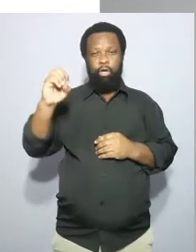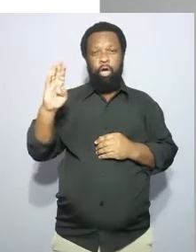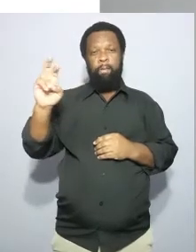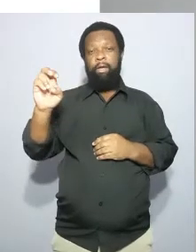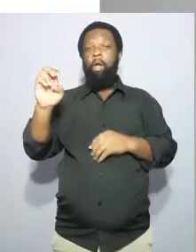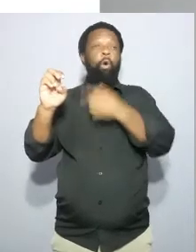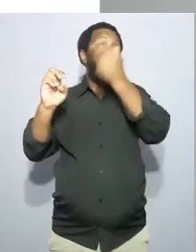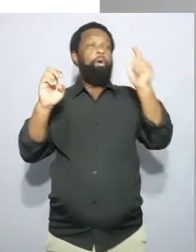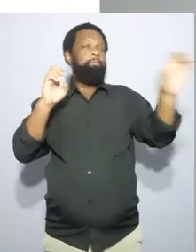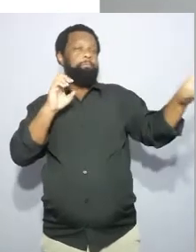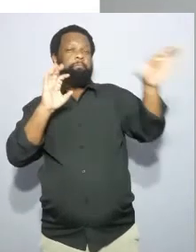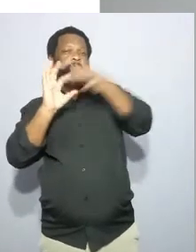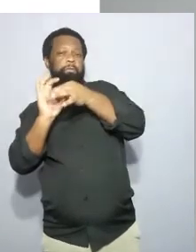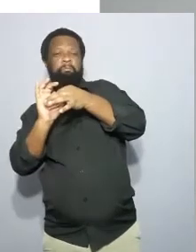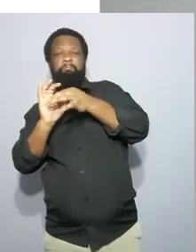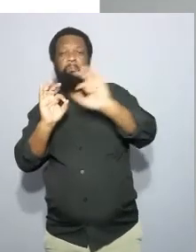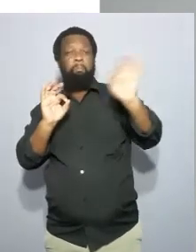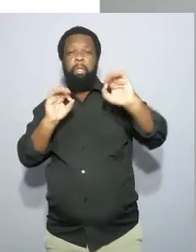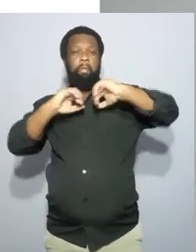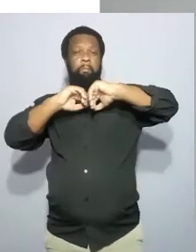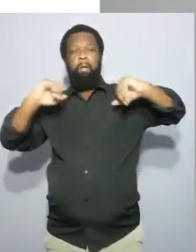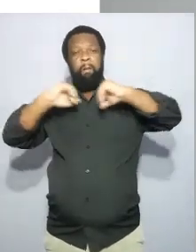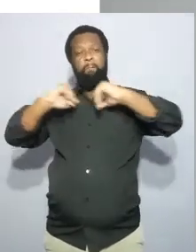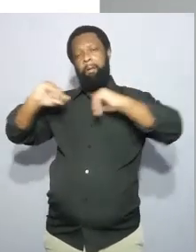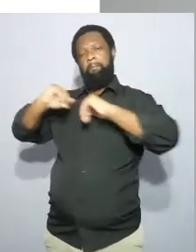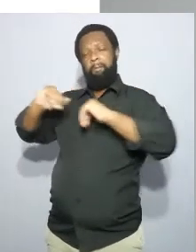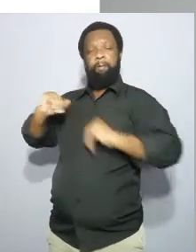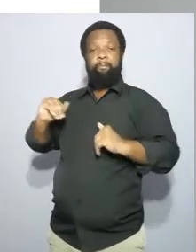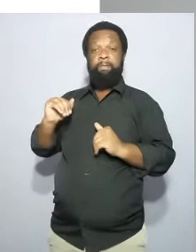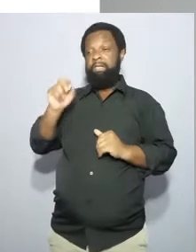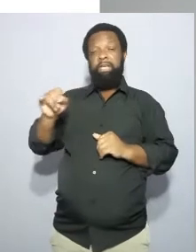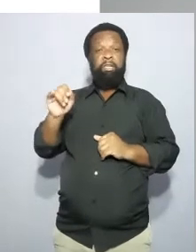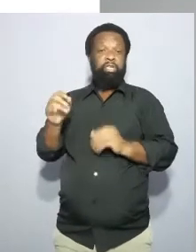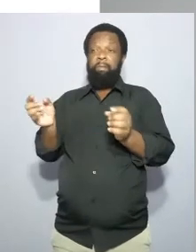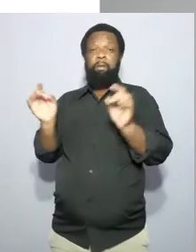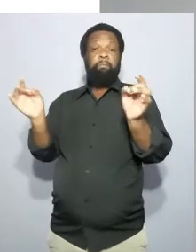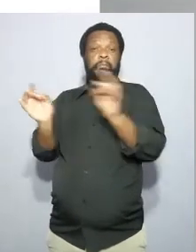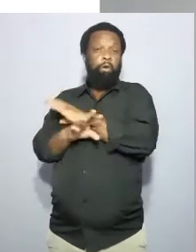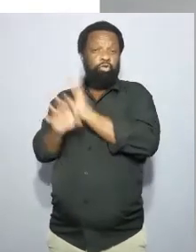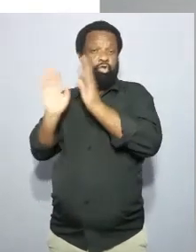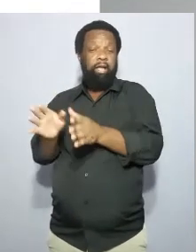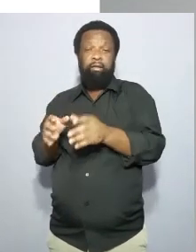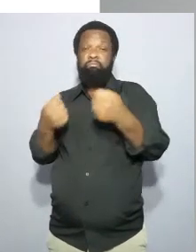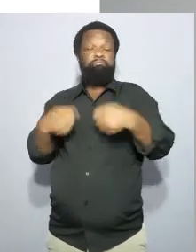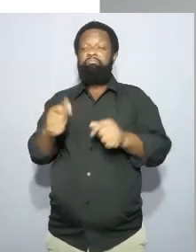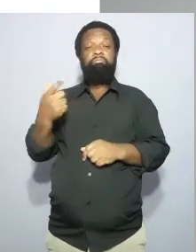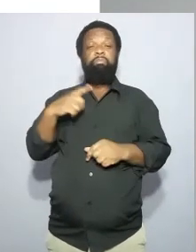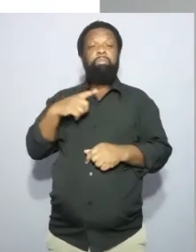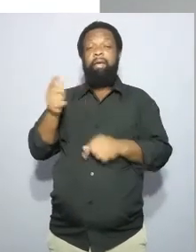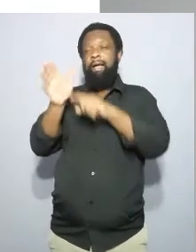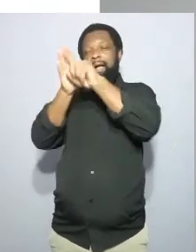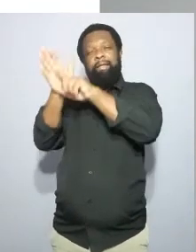porquê não se ligam naturalmente. Se eles não se ligam naturalmente, não tem porquê a gente analisar